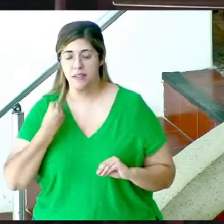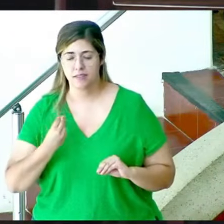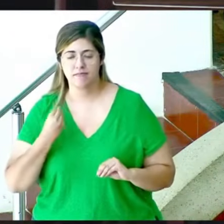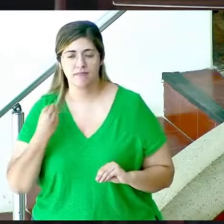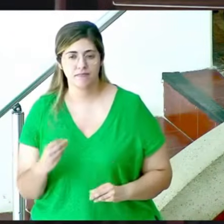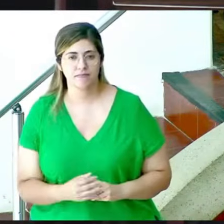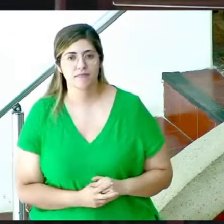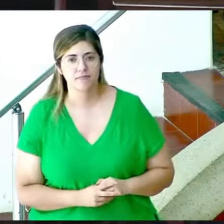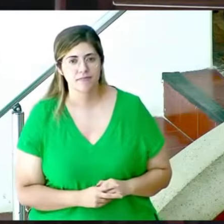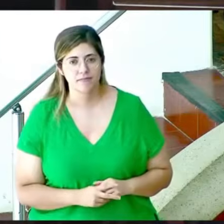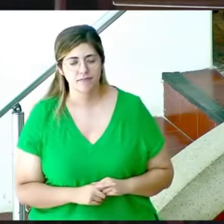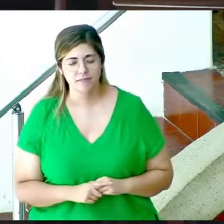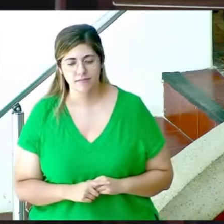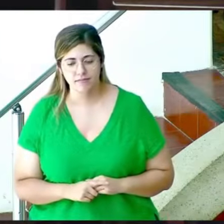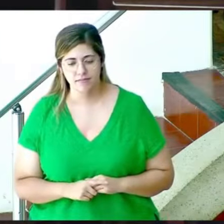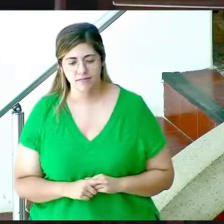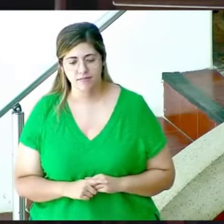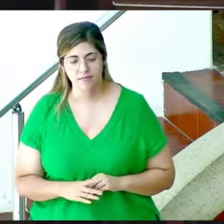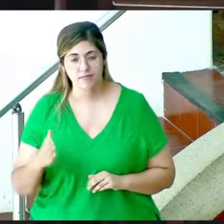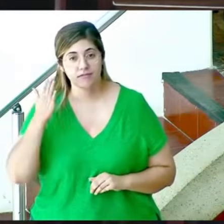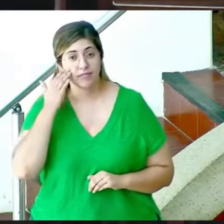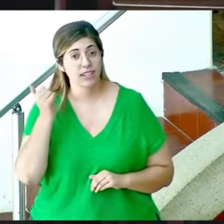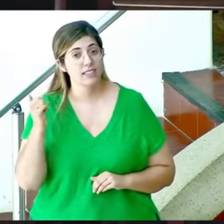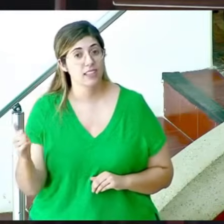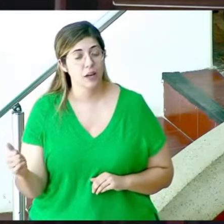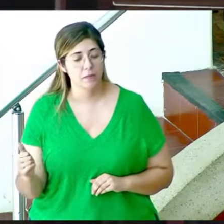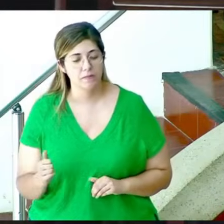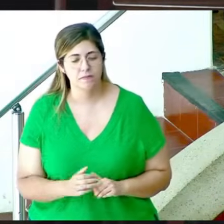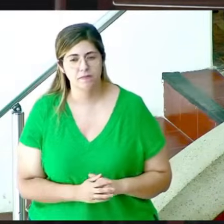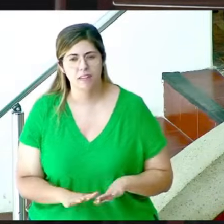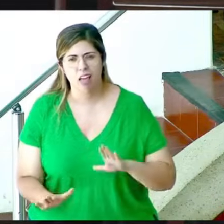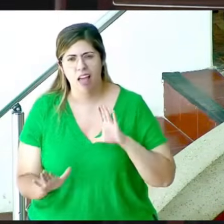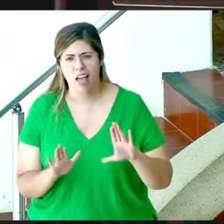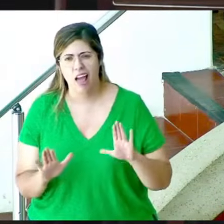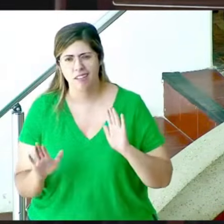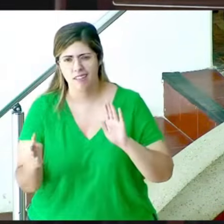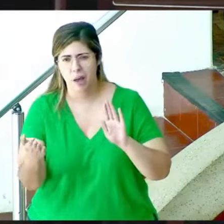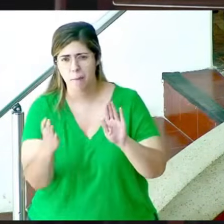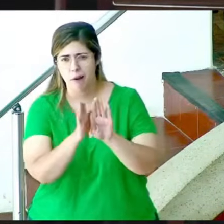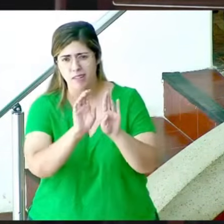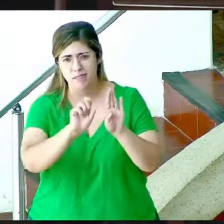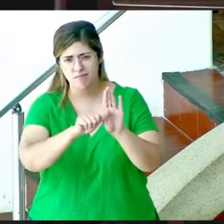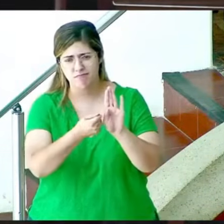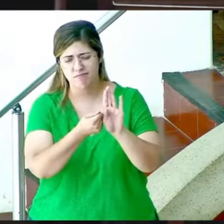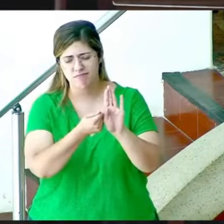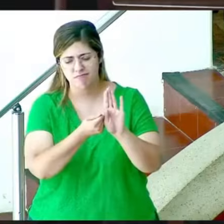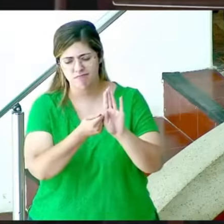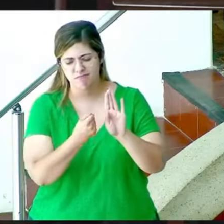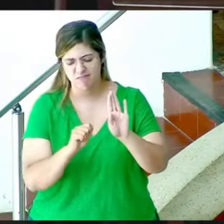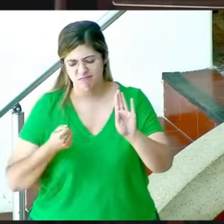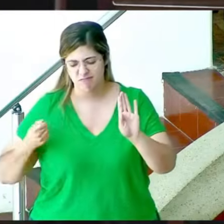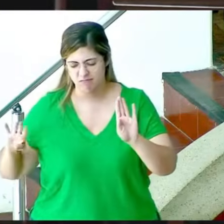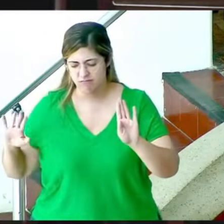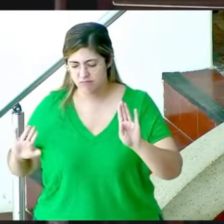vida, saiba que provavelmente a porta foi fechada e a chave foi jogada fora.